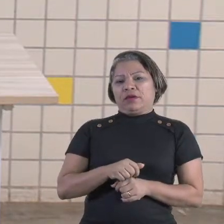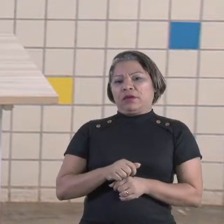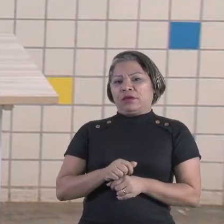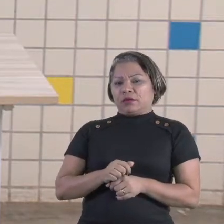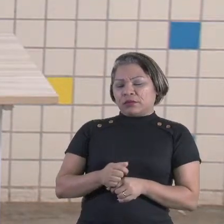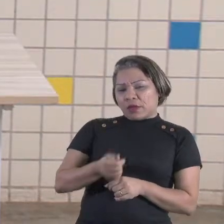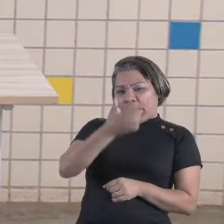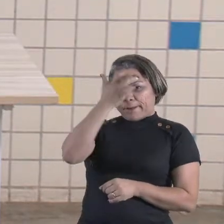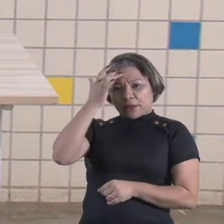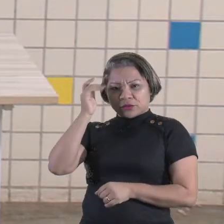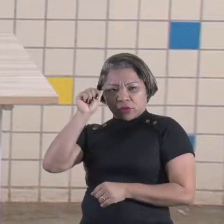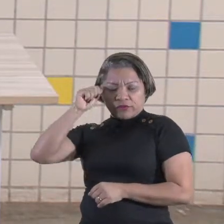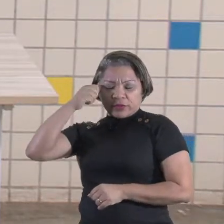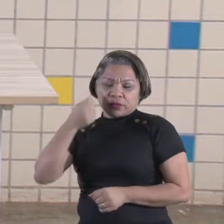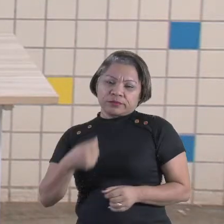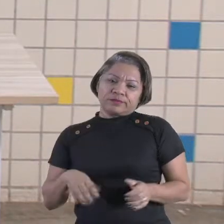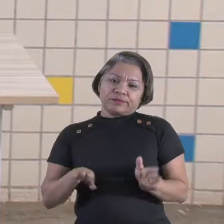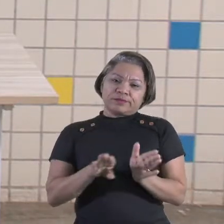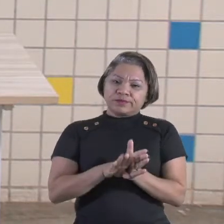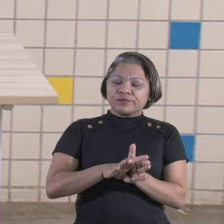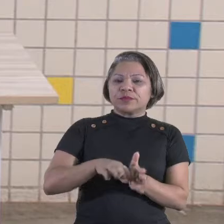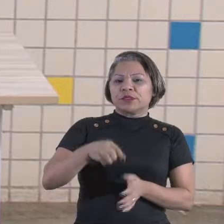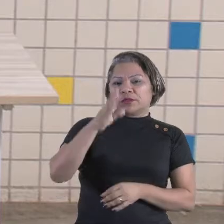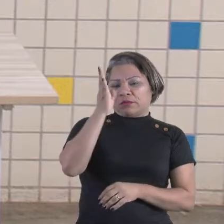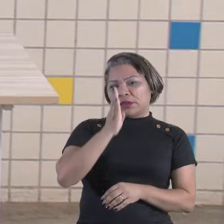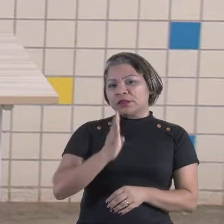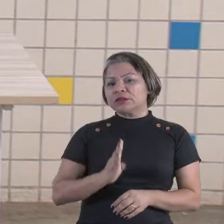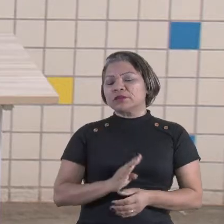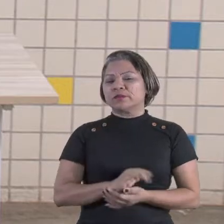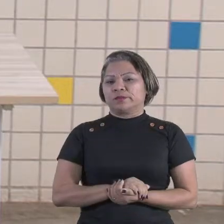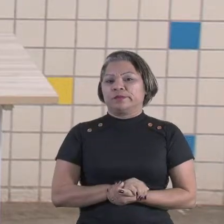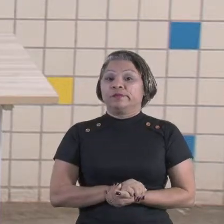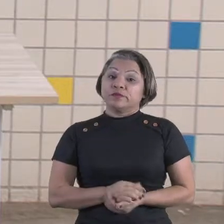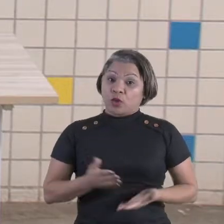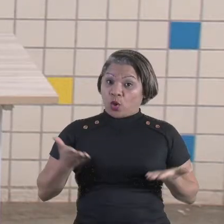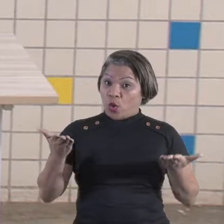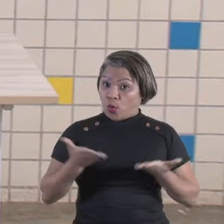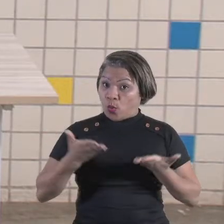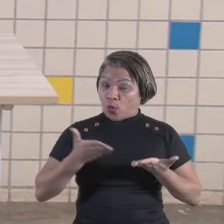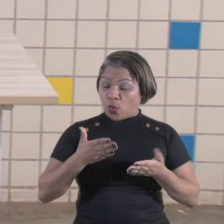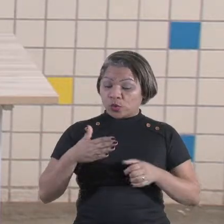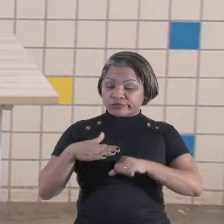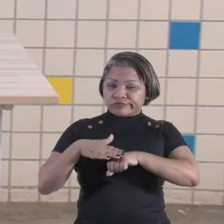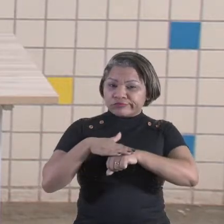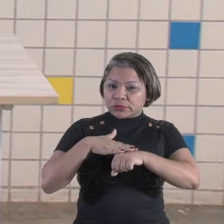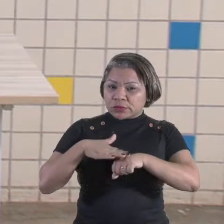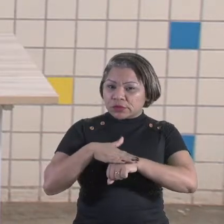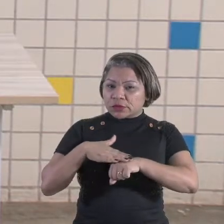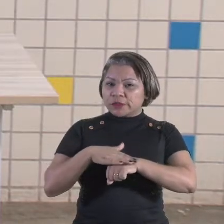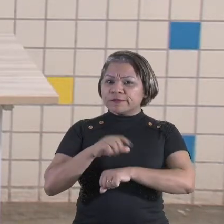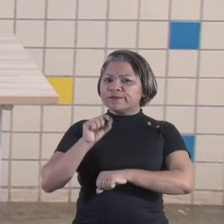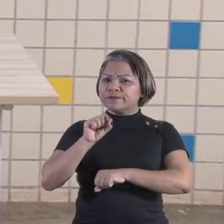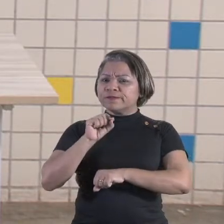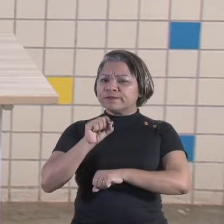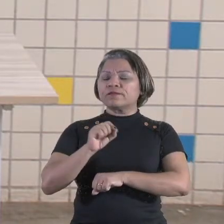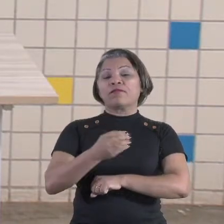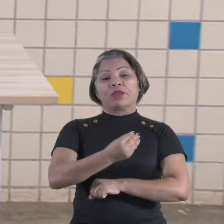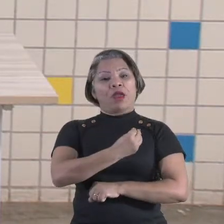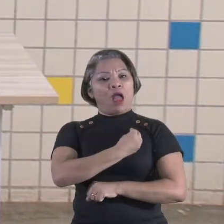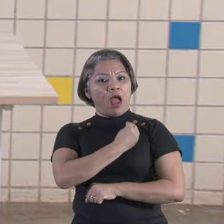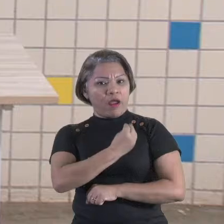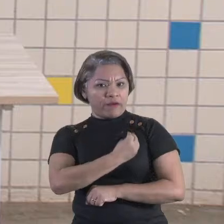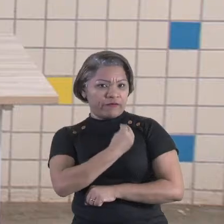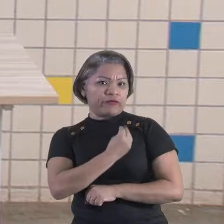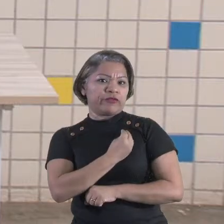Brasil. Hoje, nossa conversa vai ser sobre a vida desses